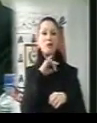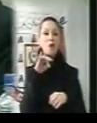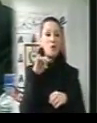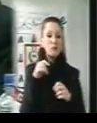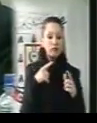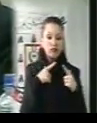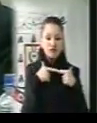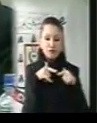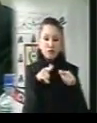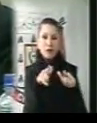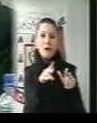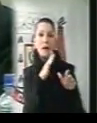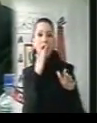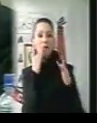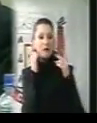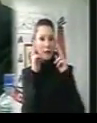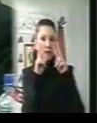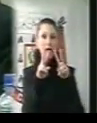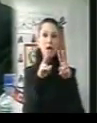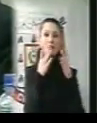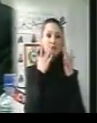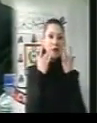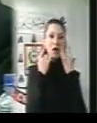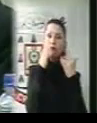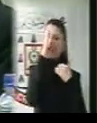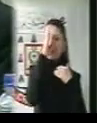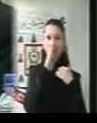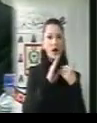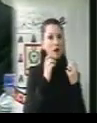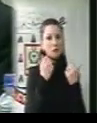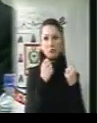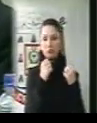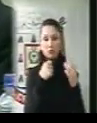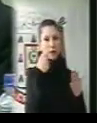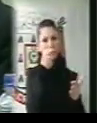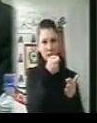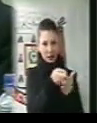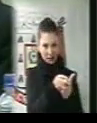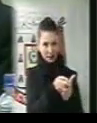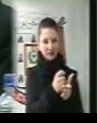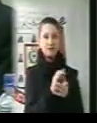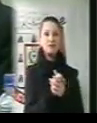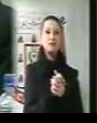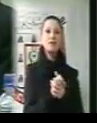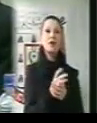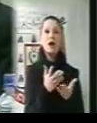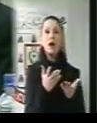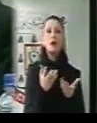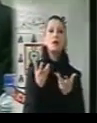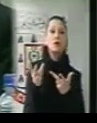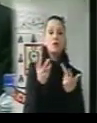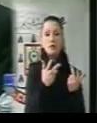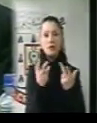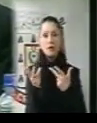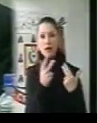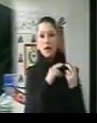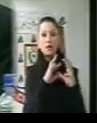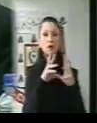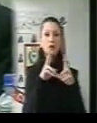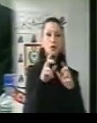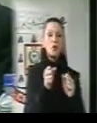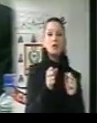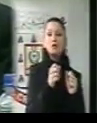espetáculo teatral de forma gratuita. A Cooperja decidiu encomendar a peça e